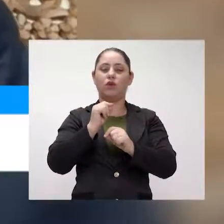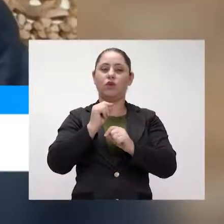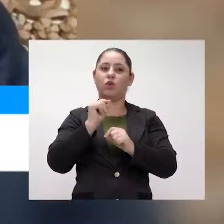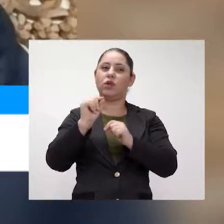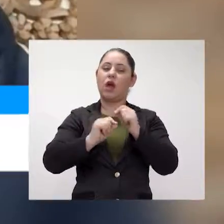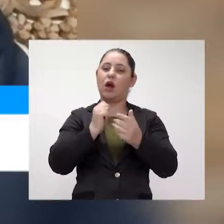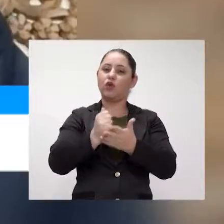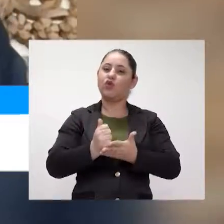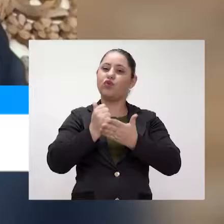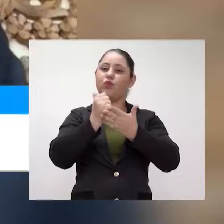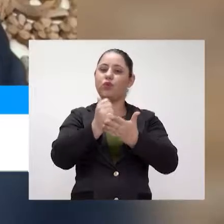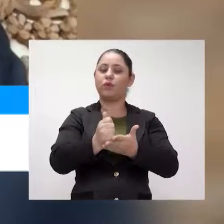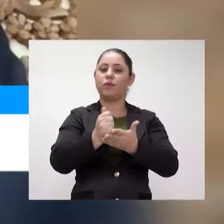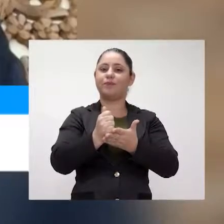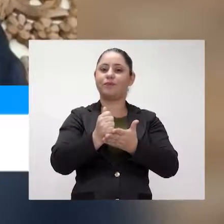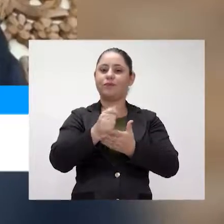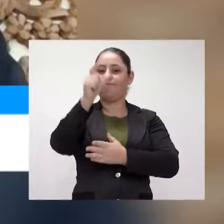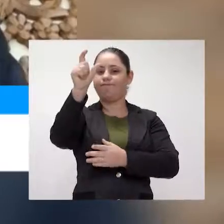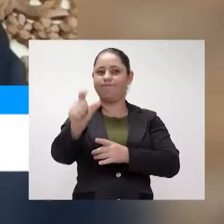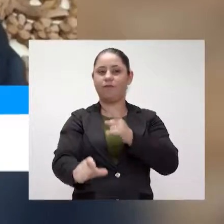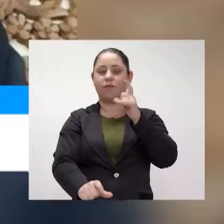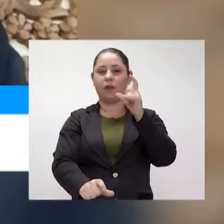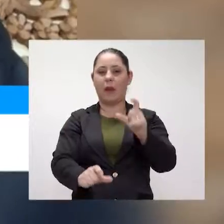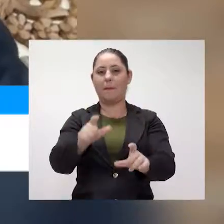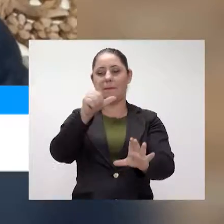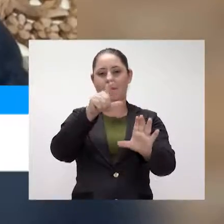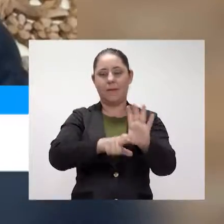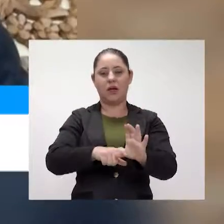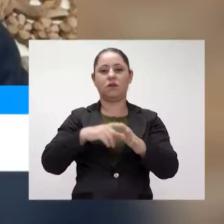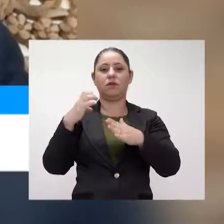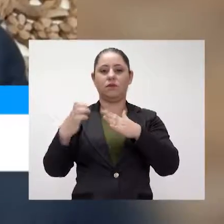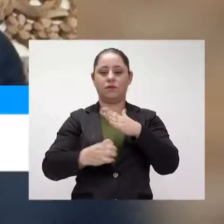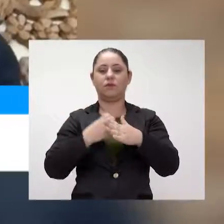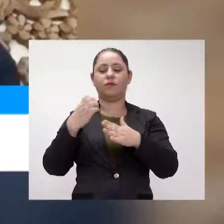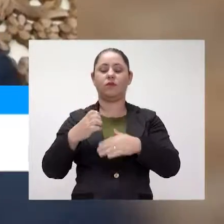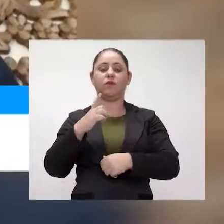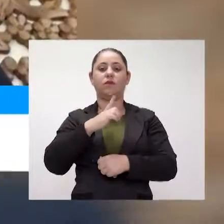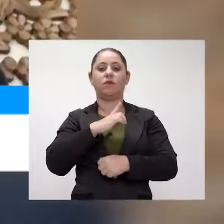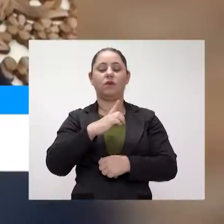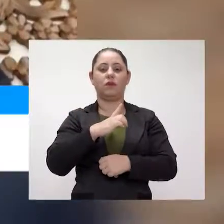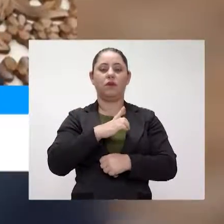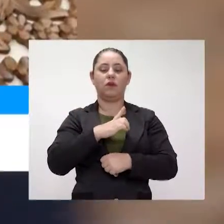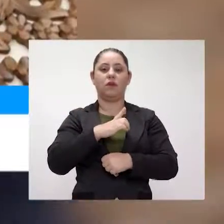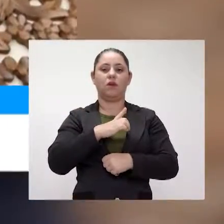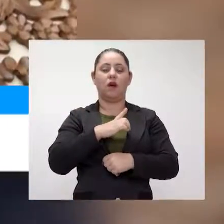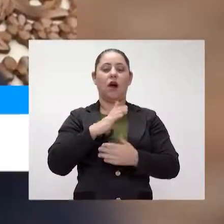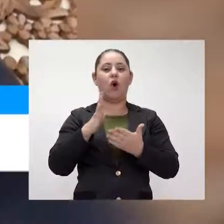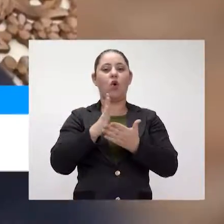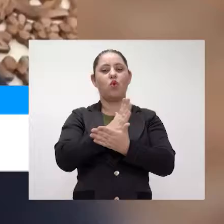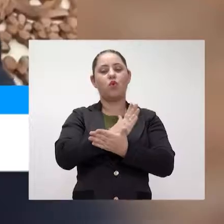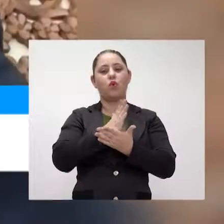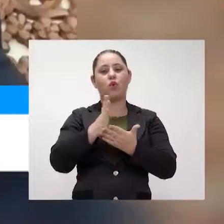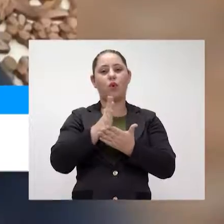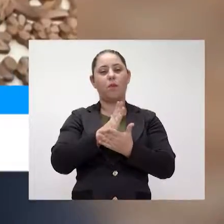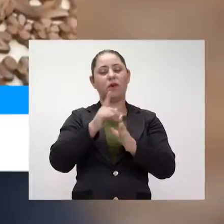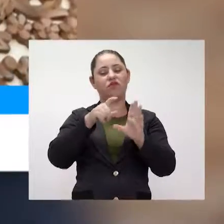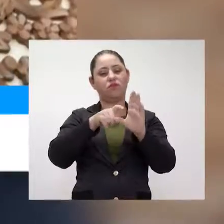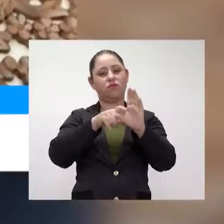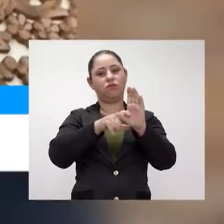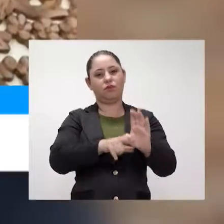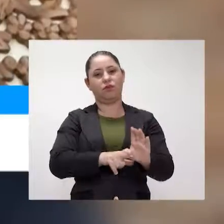já dá uma condição para aqueles empresários que têm